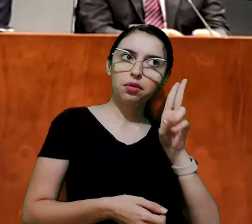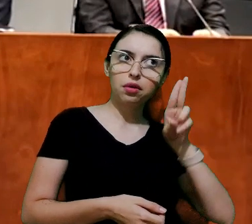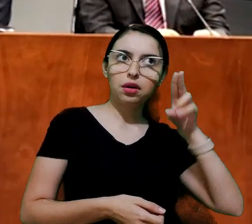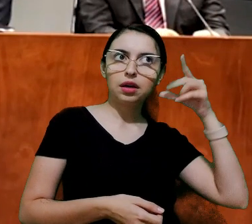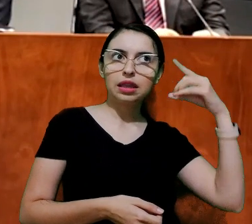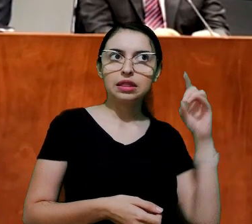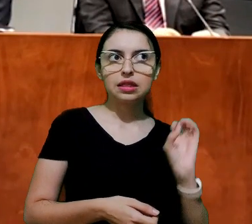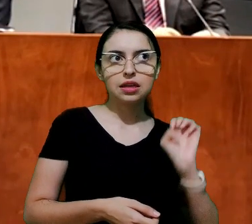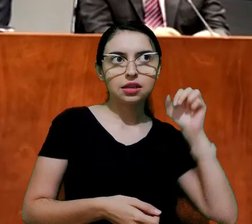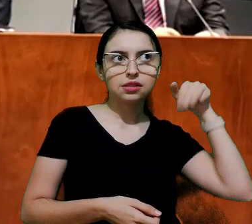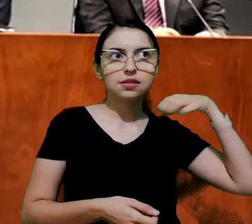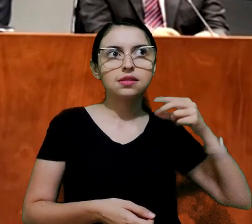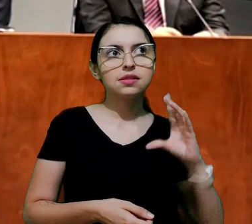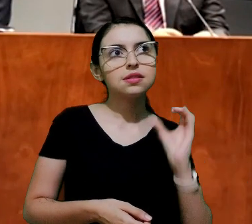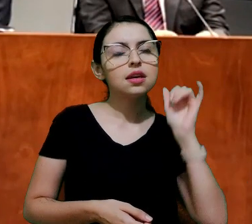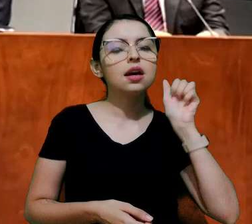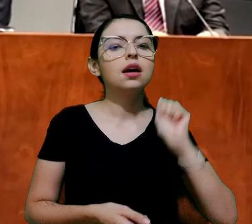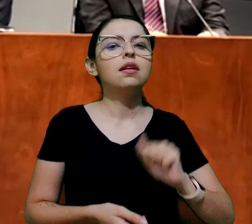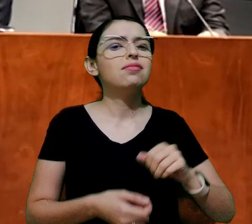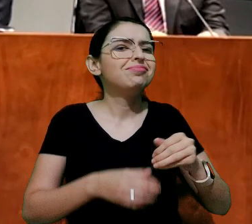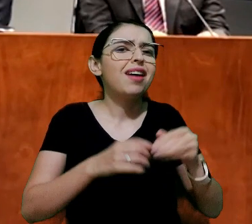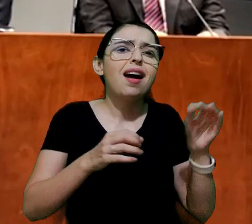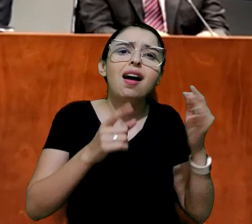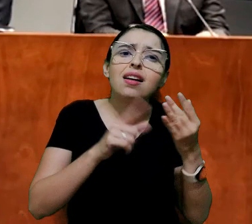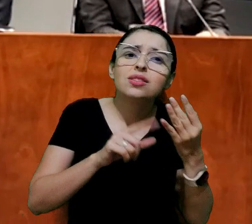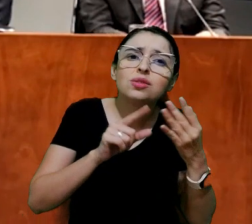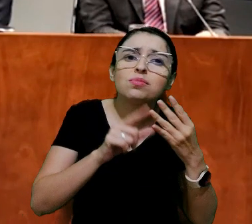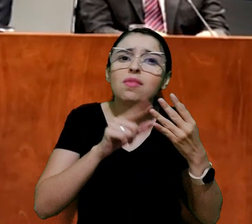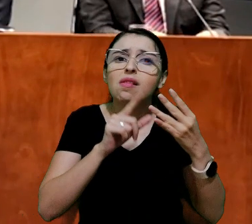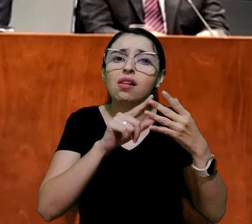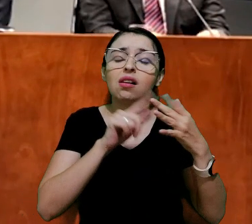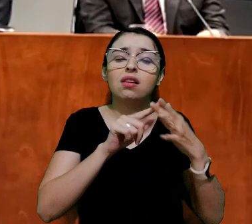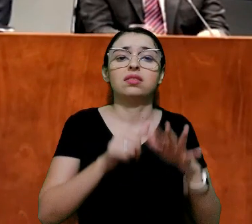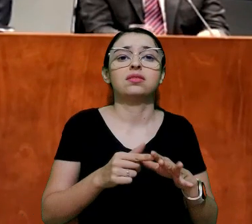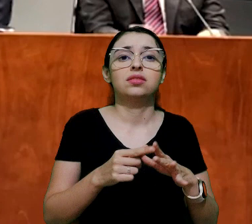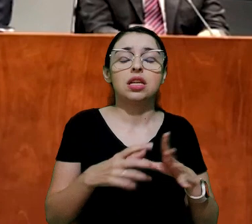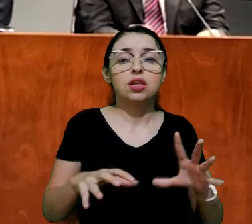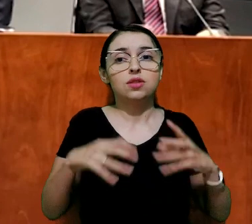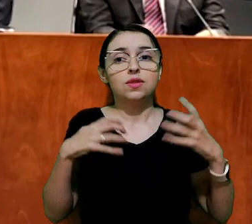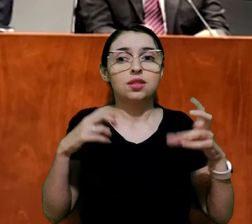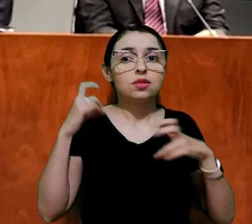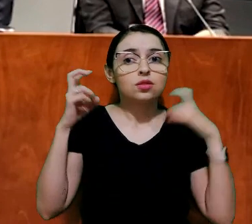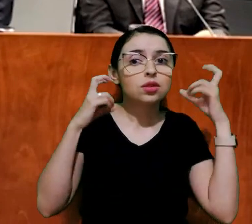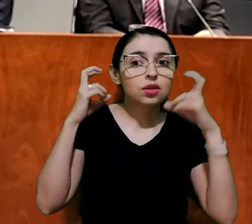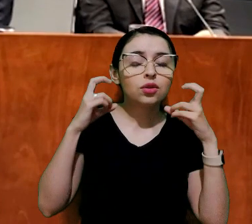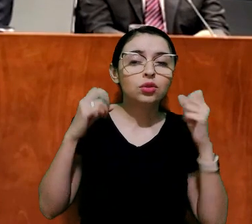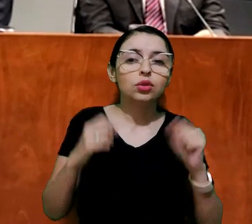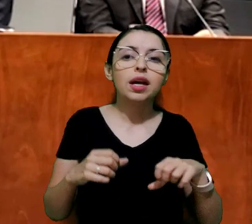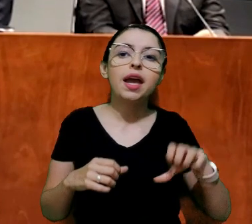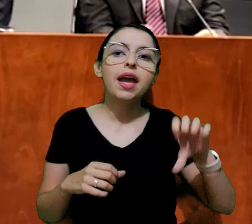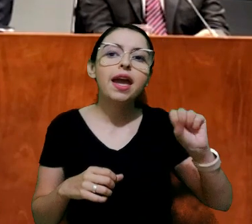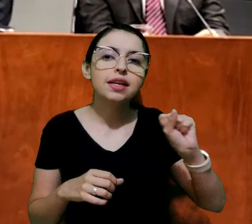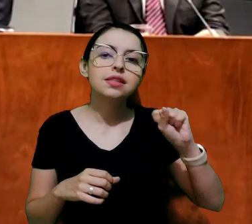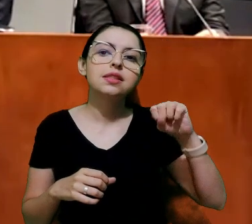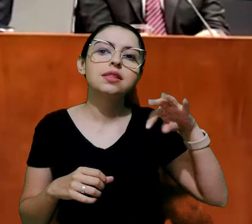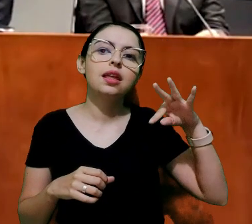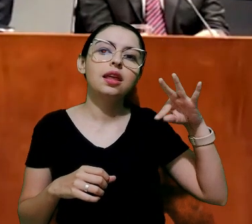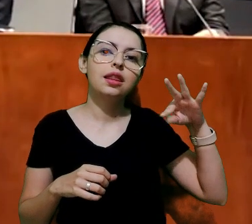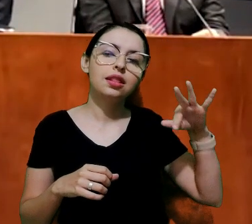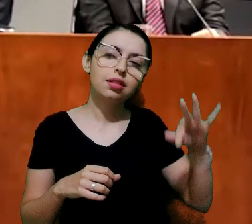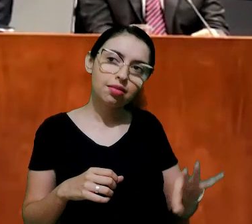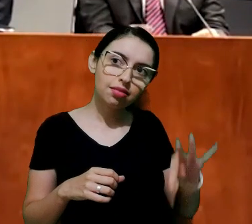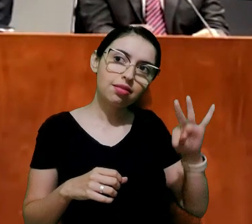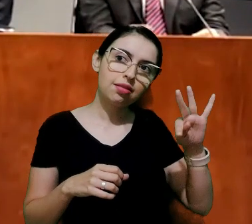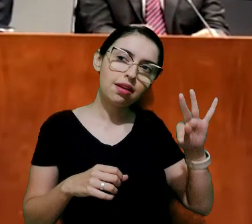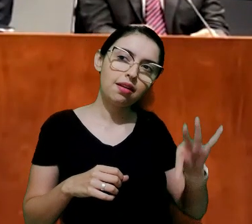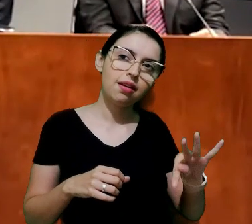do Supremo e também do Superior Tribunal de Justiça, passível de crítica em muitos pontos, e que, às vezes, a gente fica naquela expectativa